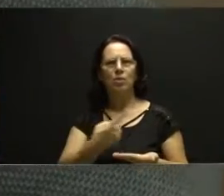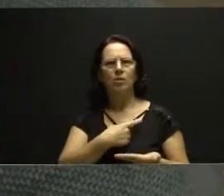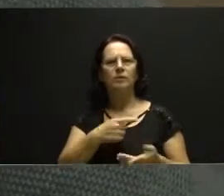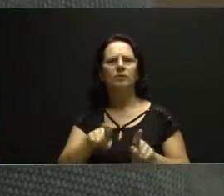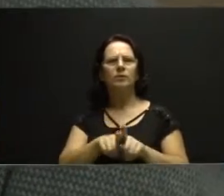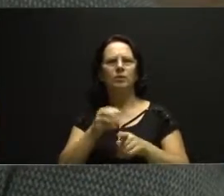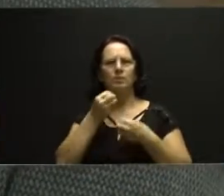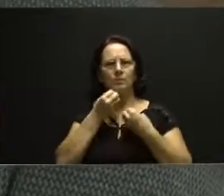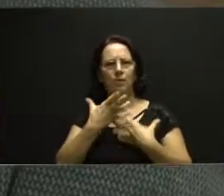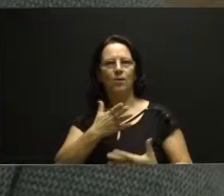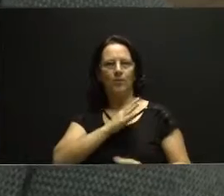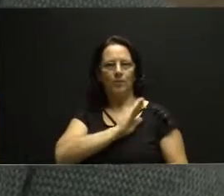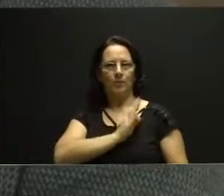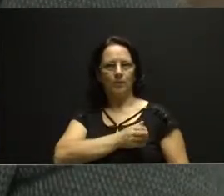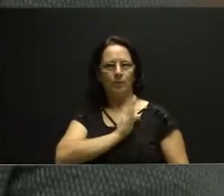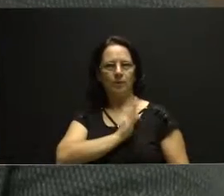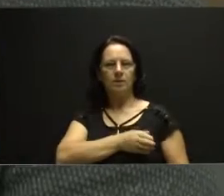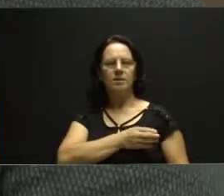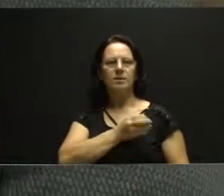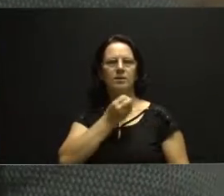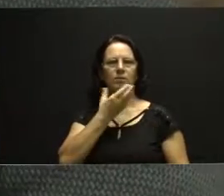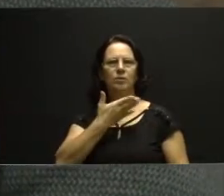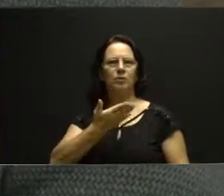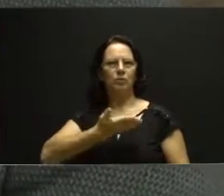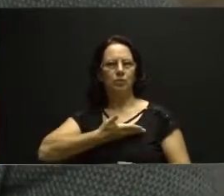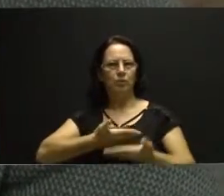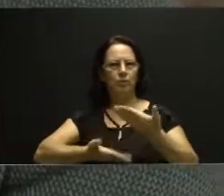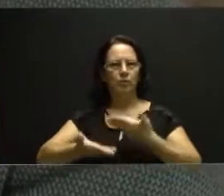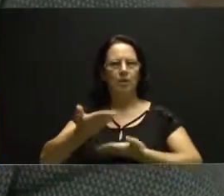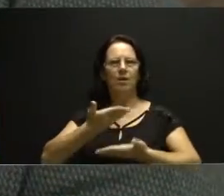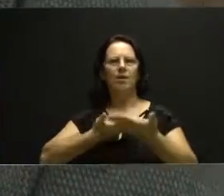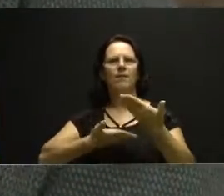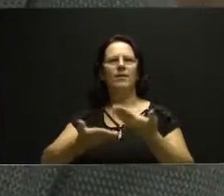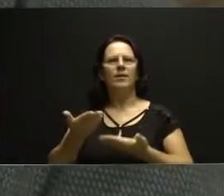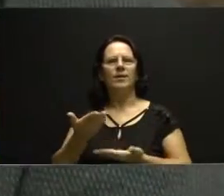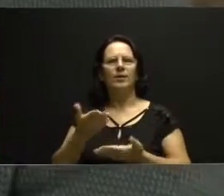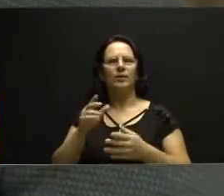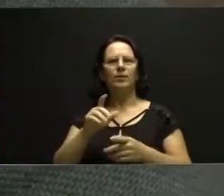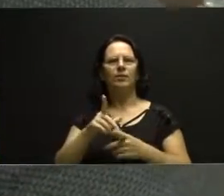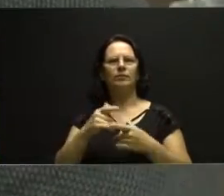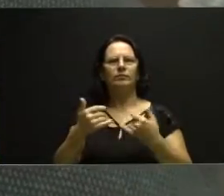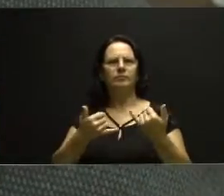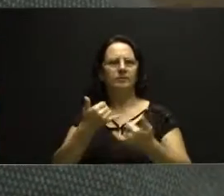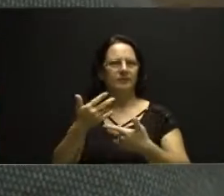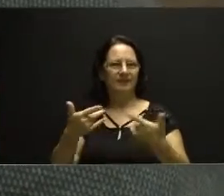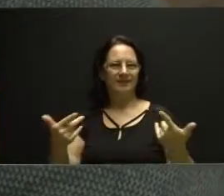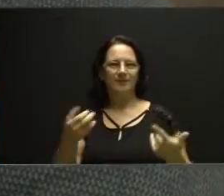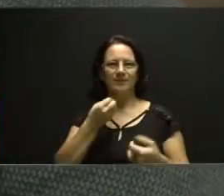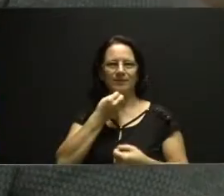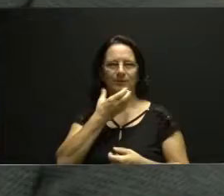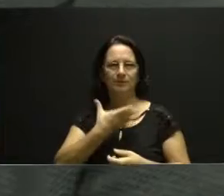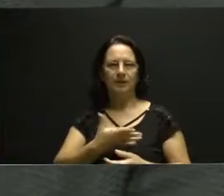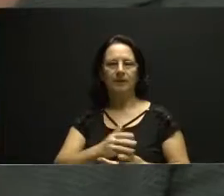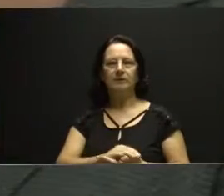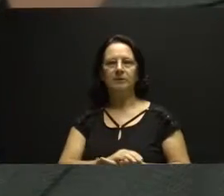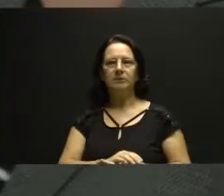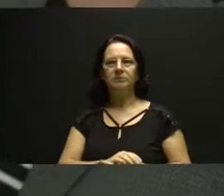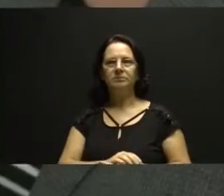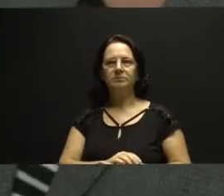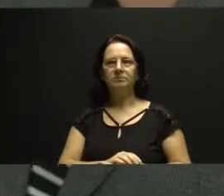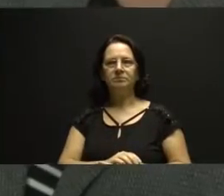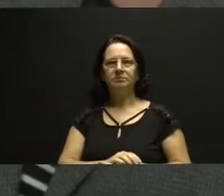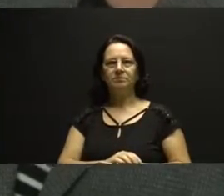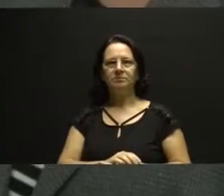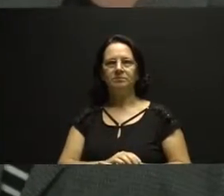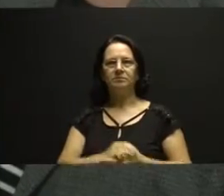também o que é bom para o coração né que são momentos com amigas momentos de lazer que também faz bem a mulher dura só para explicar então